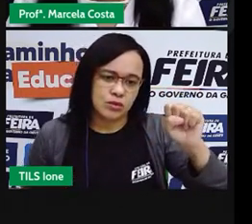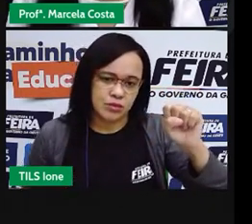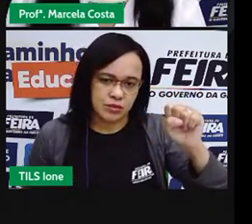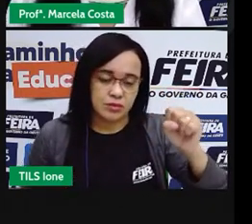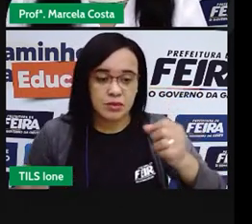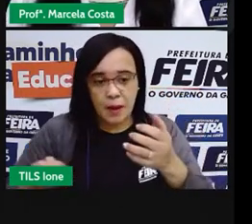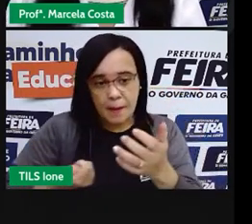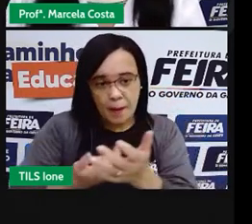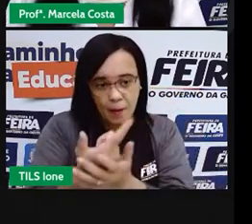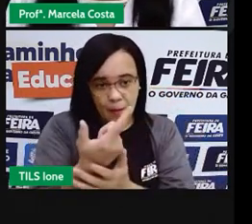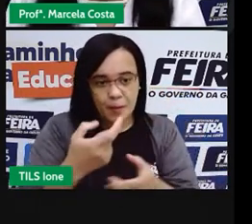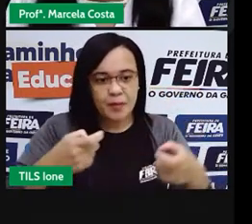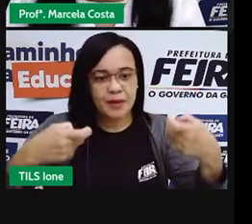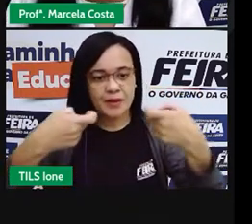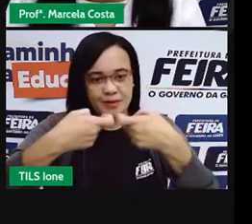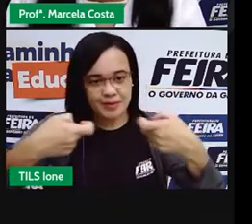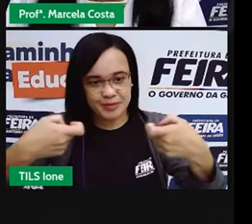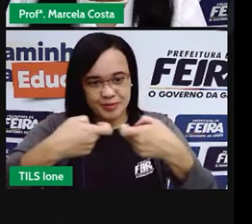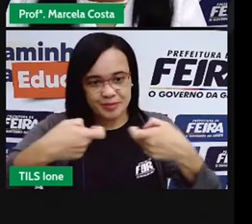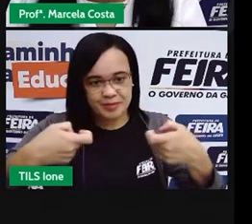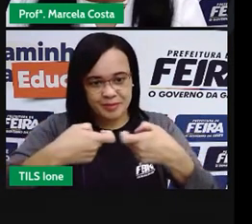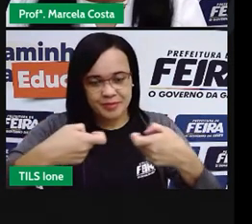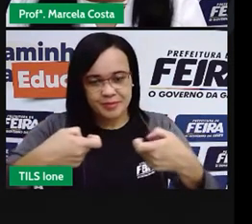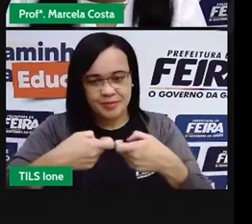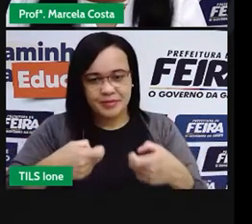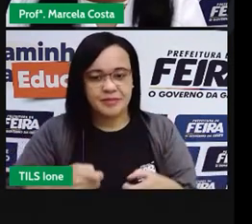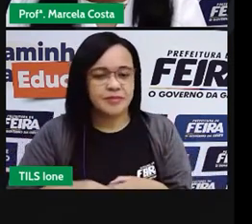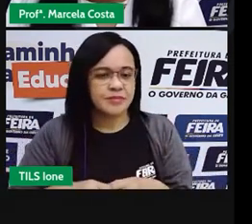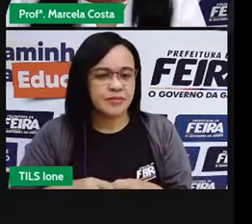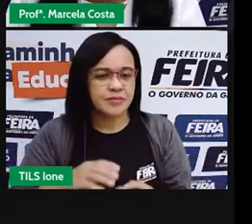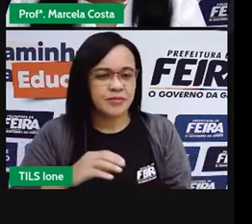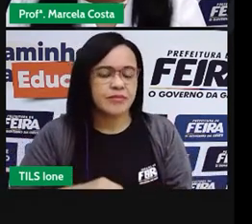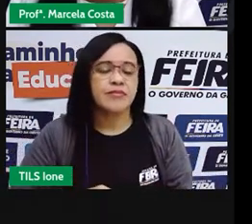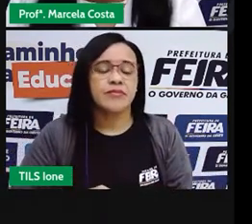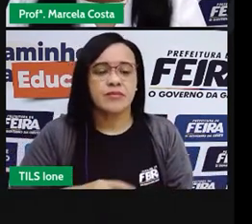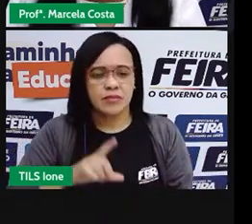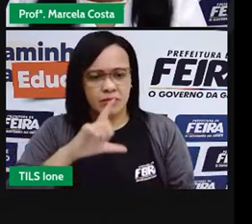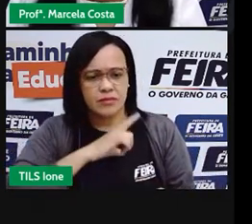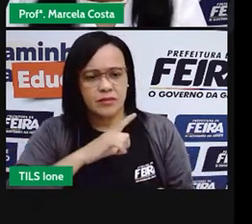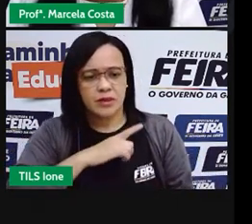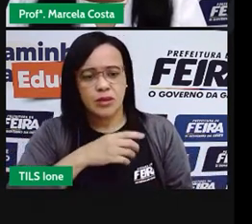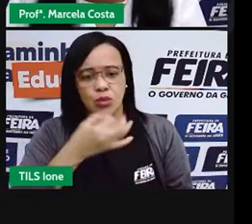1, 2, 3, 4, 5, 6, 7, 8. E restou 2.